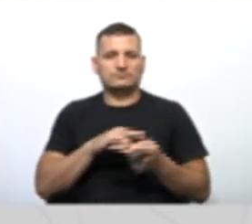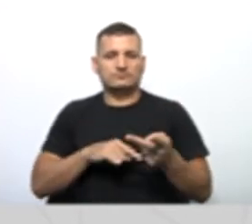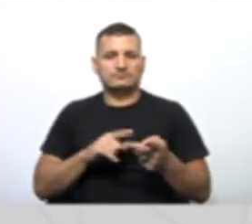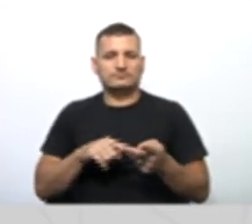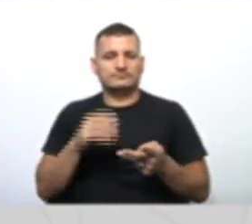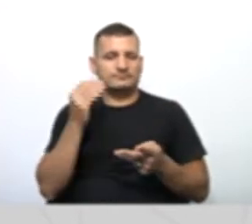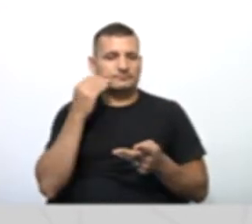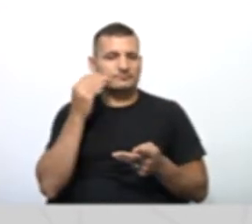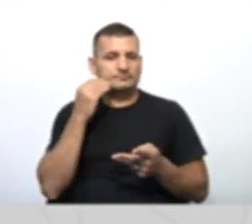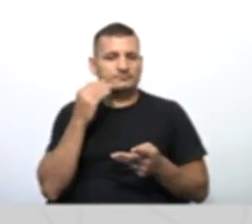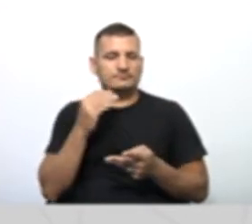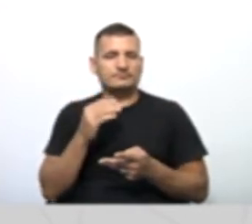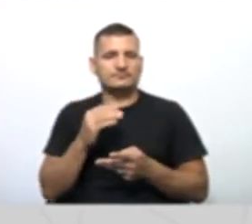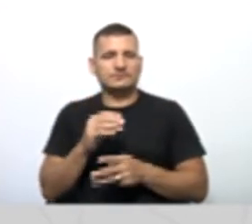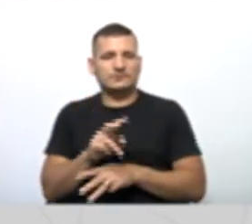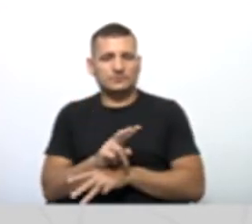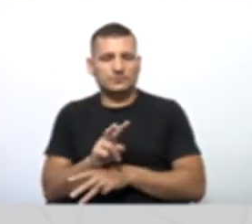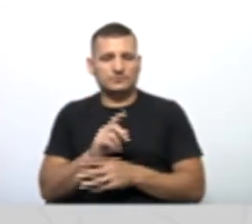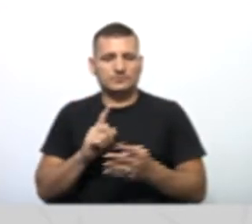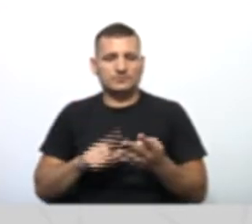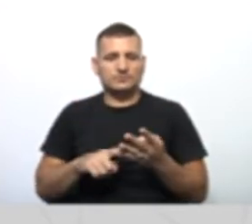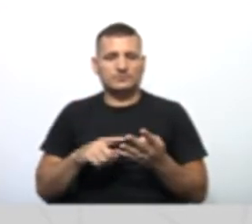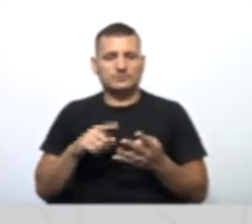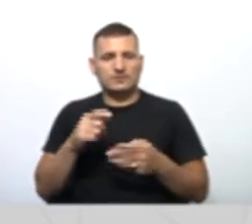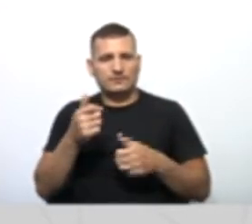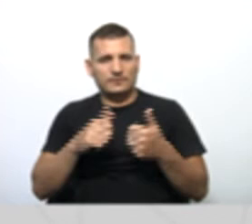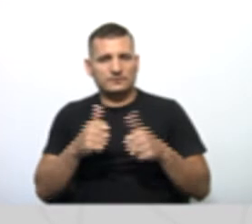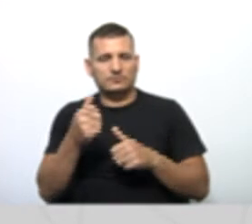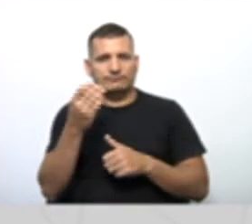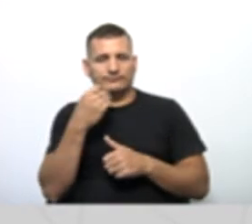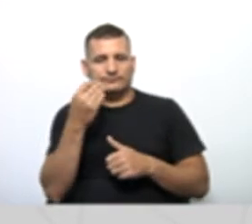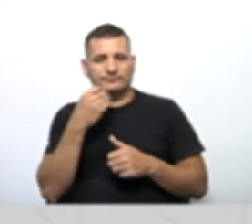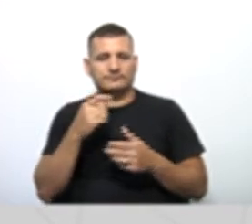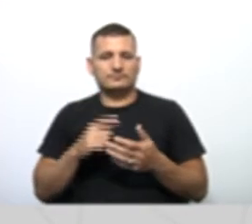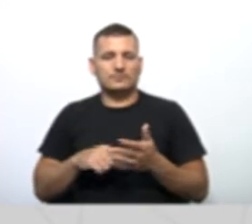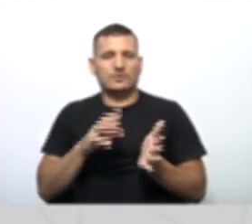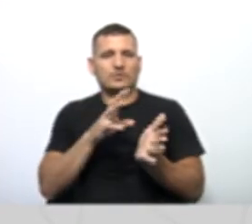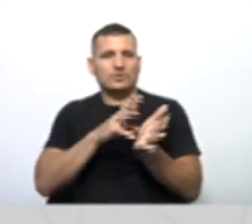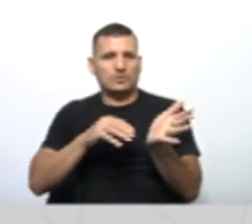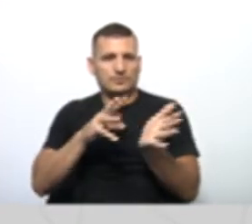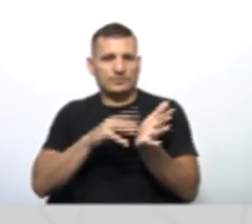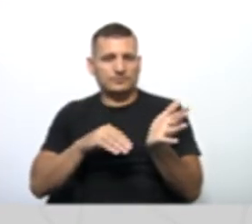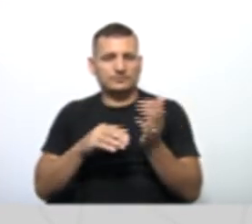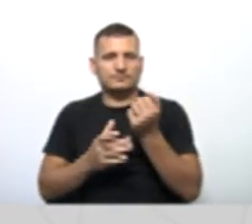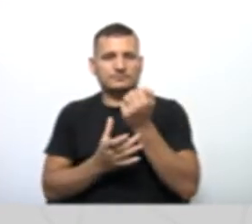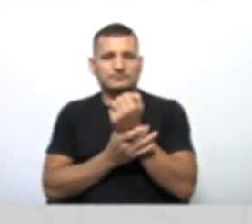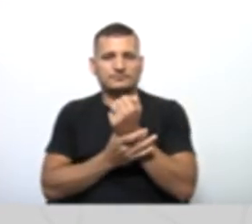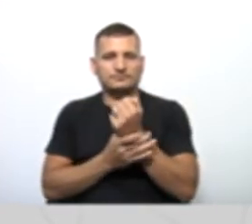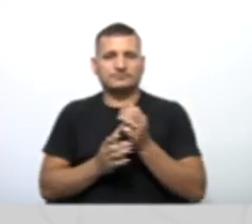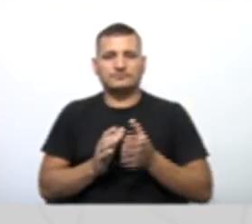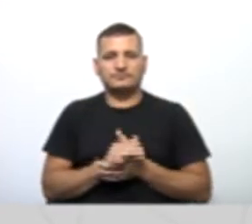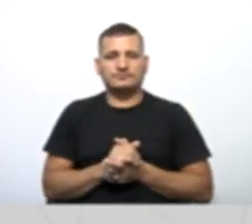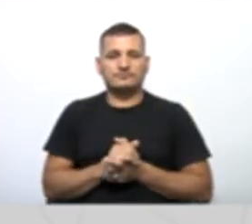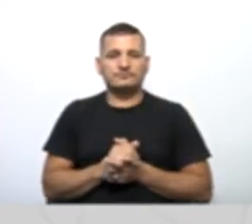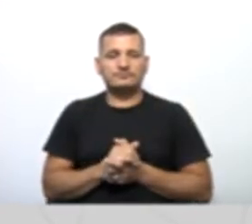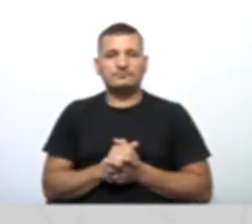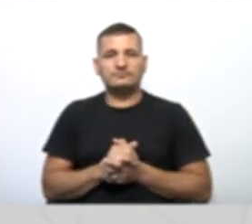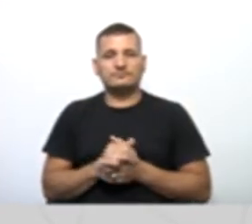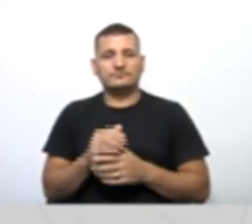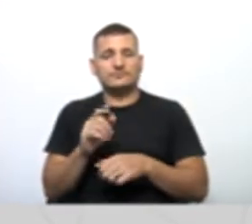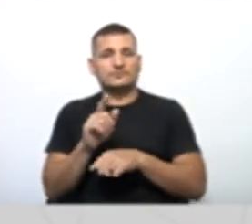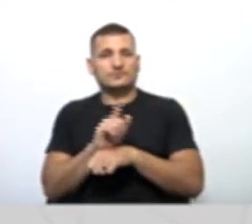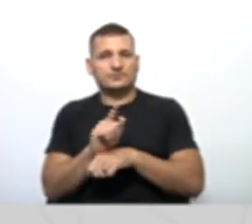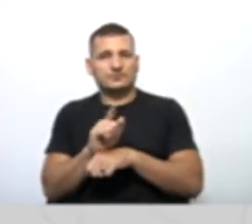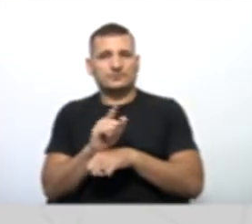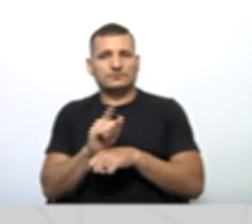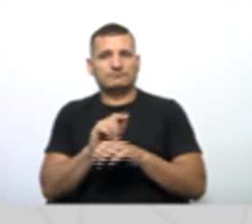segurança, avaliação de vulnerabilidades e a cópia de segurança. Vamos falar de cada um aqui. Sobre gerência de configuração,